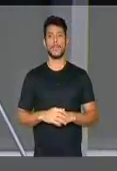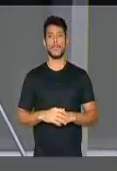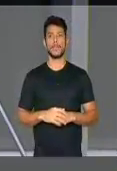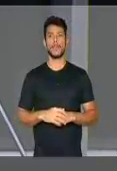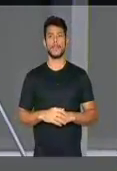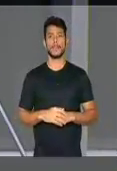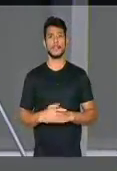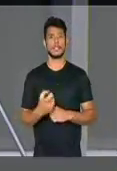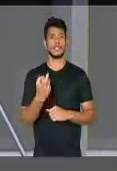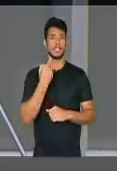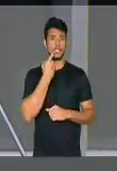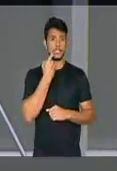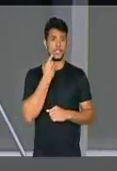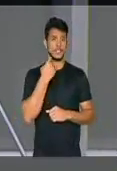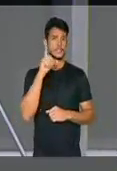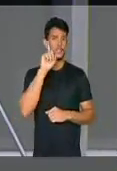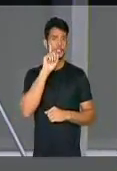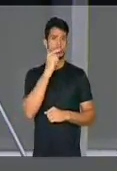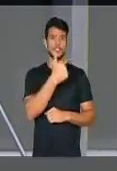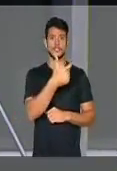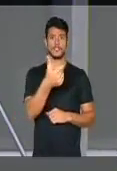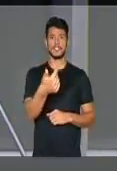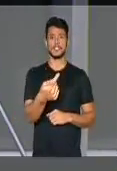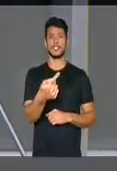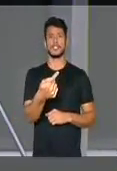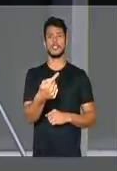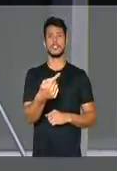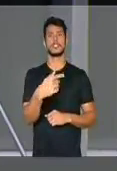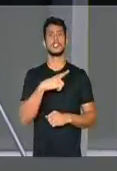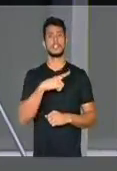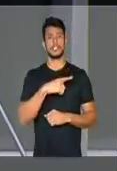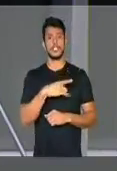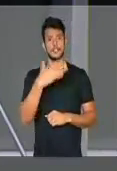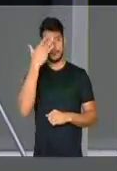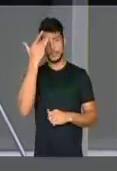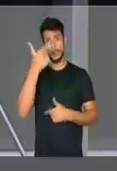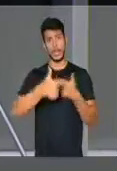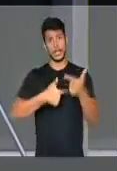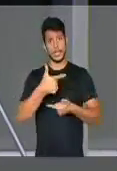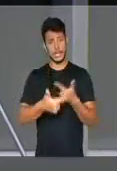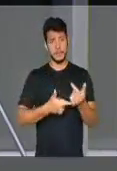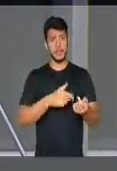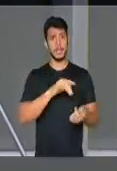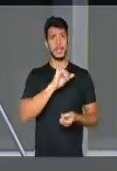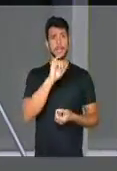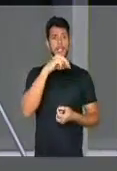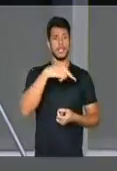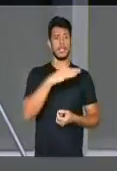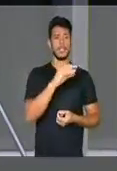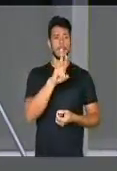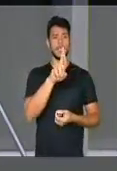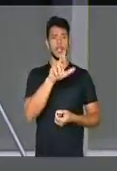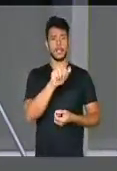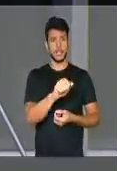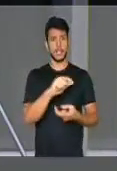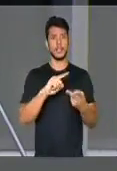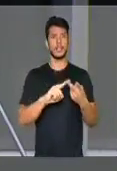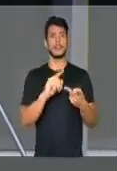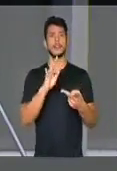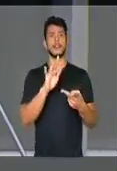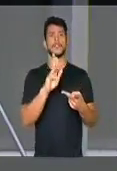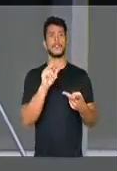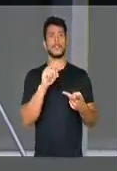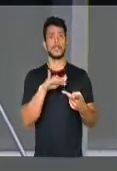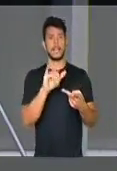Na última sexta, dia 27, servidores do INCRA, FUNAI e ICMBio em